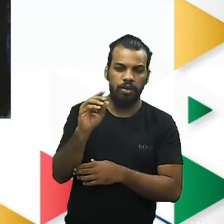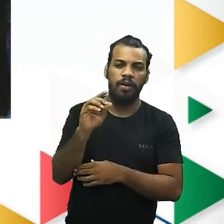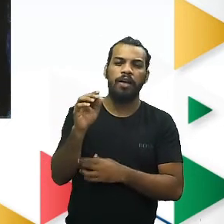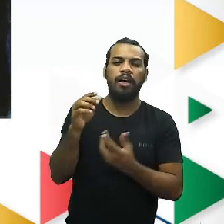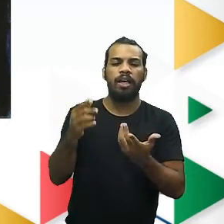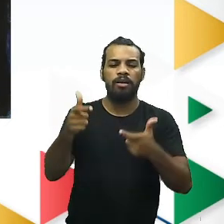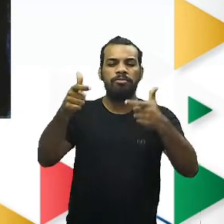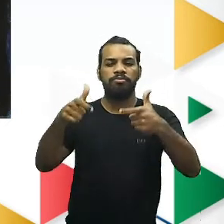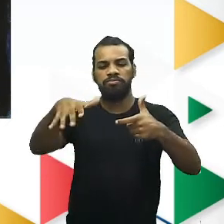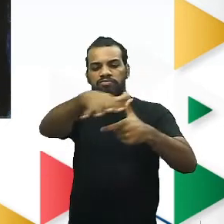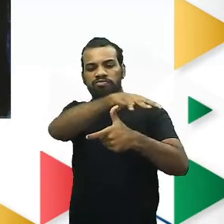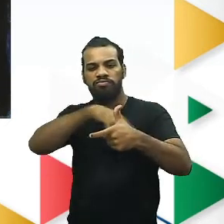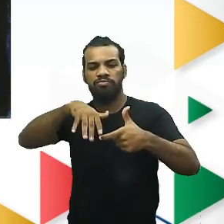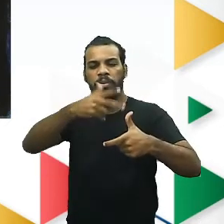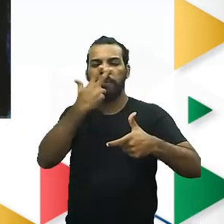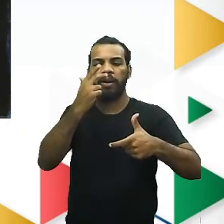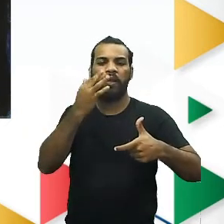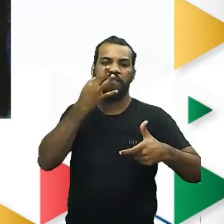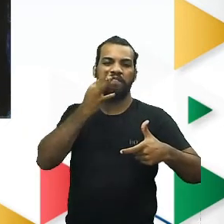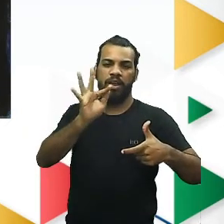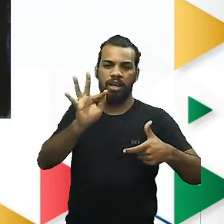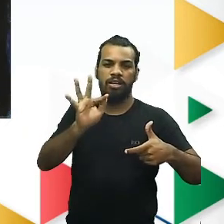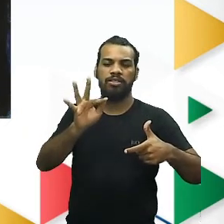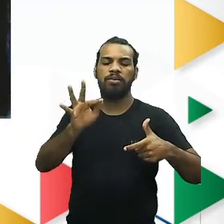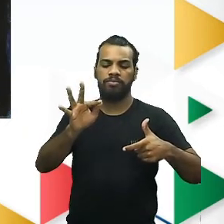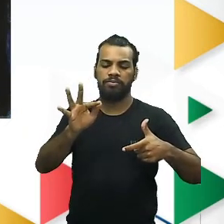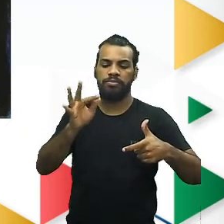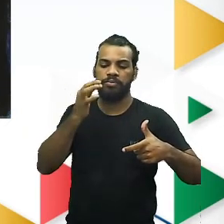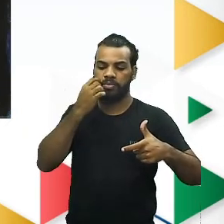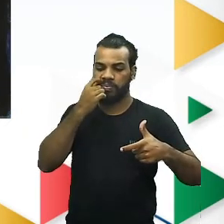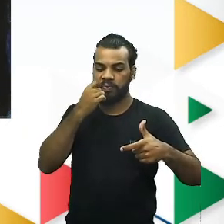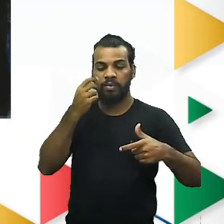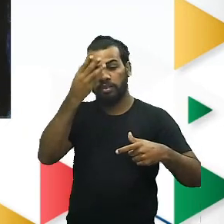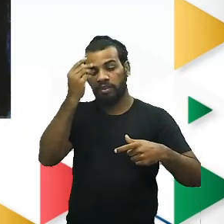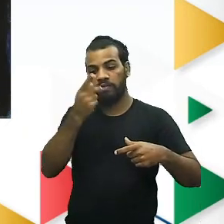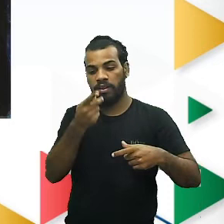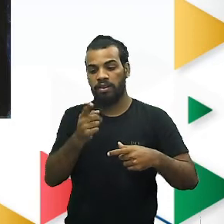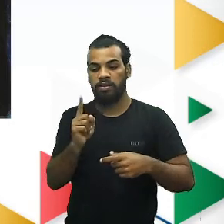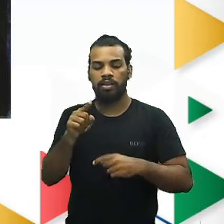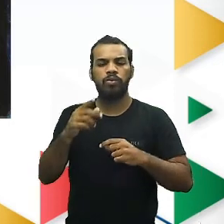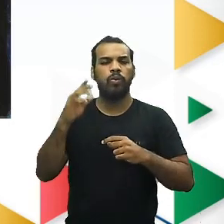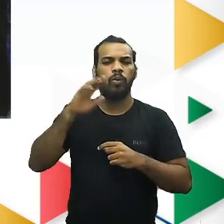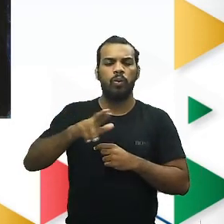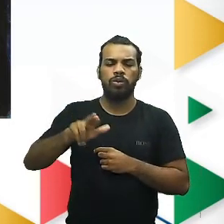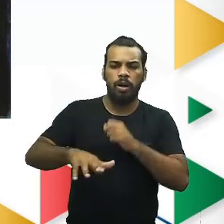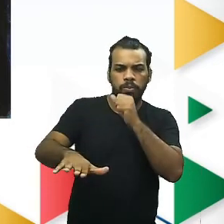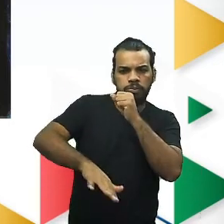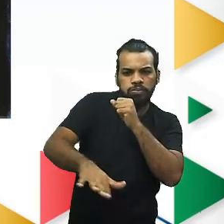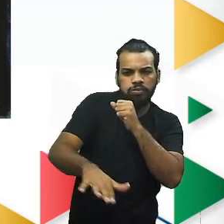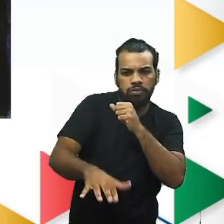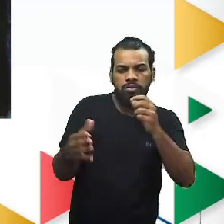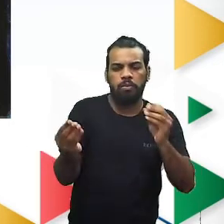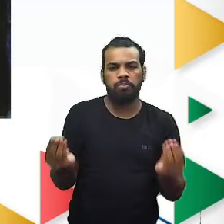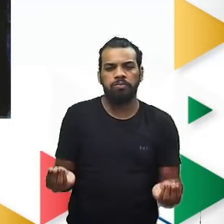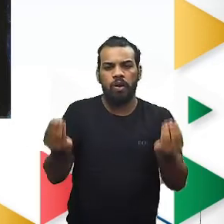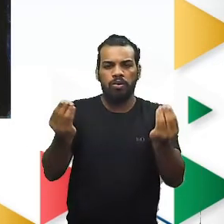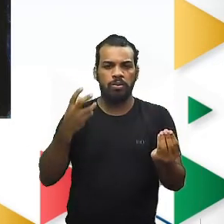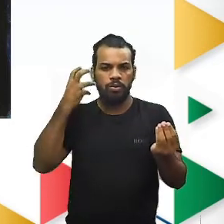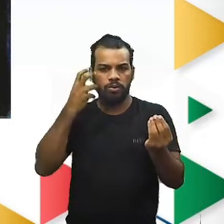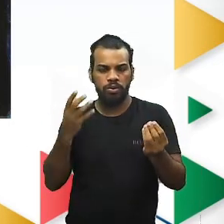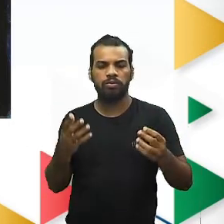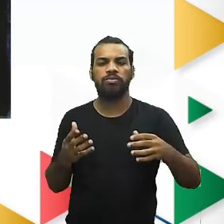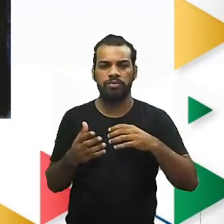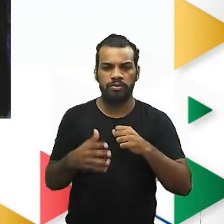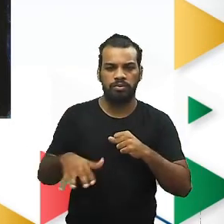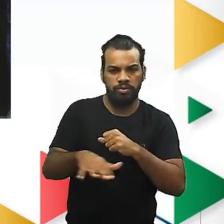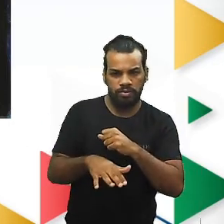século XIX. Né? Então, Hamilton, que eu esqueci de falar, ele usava muito o hip hop, né, como a música, como base